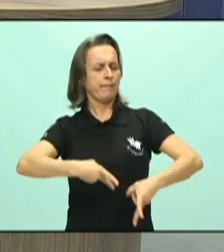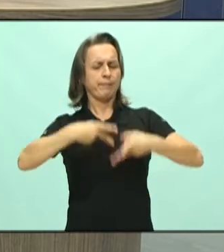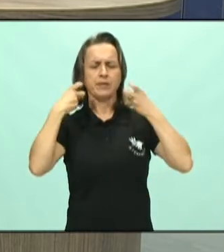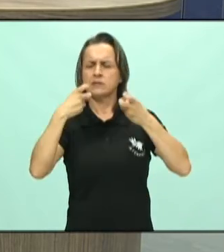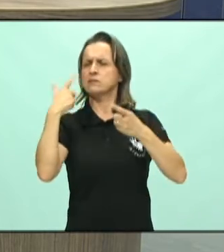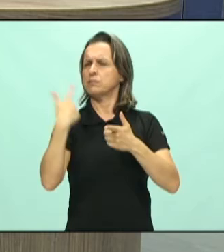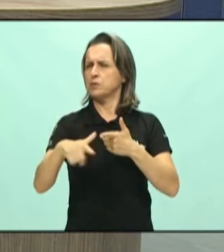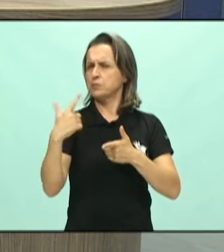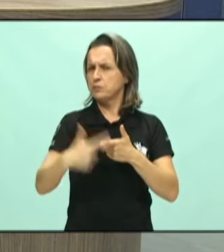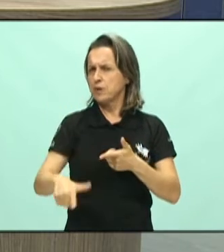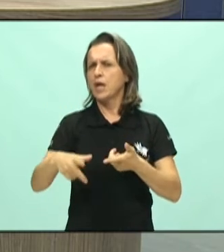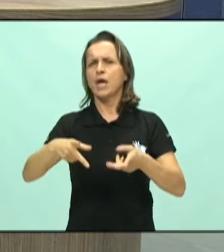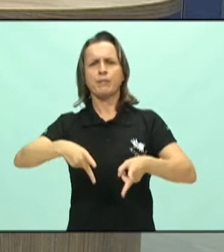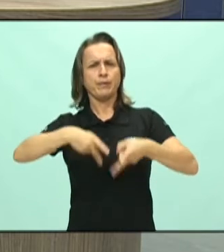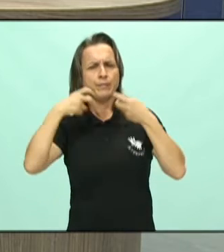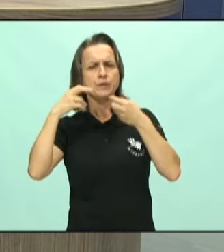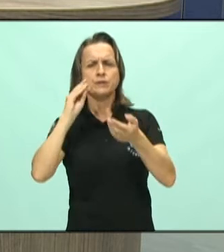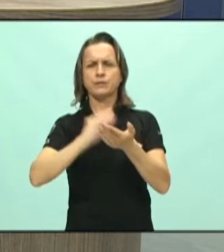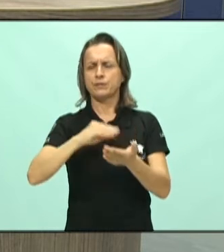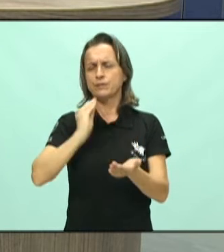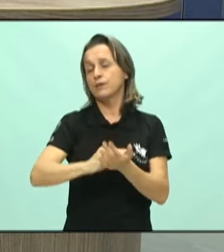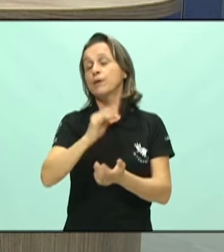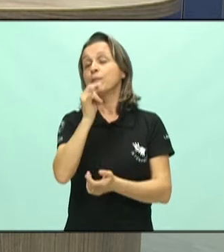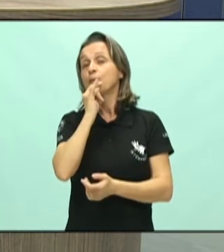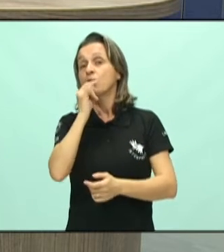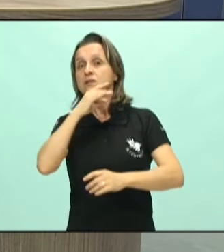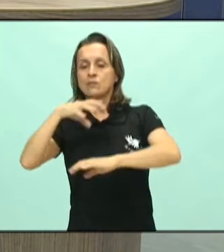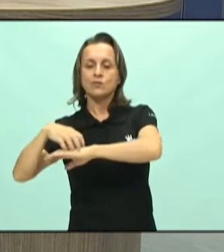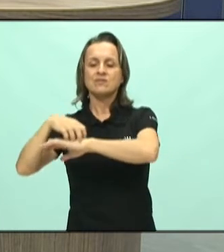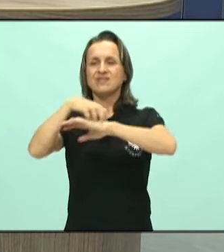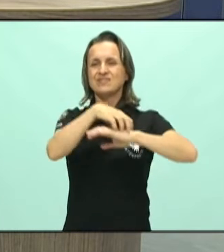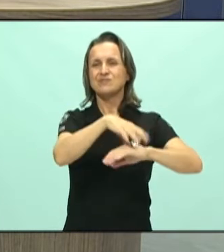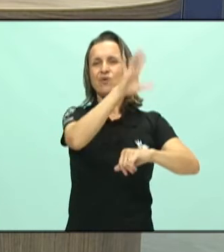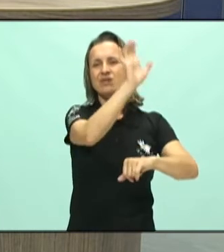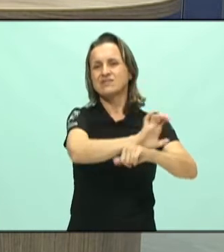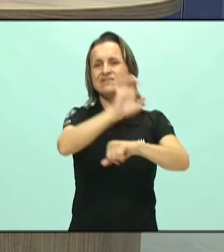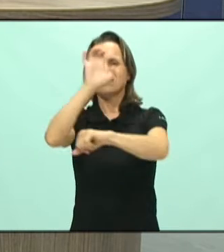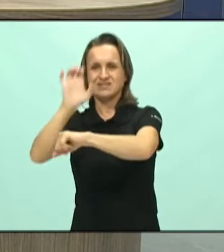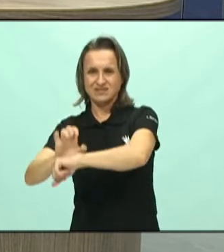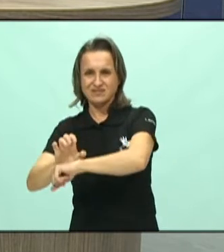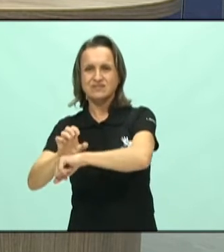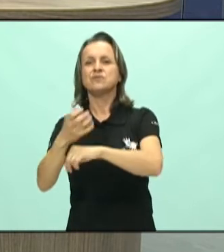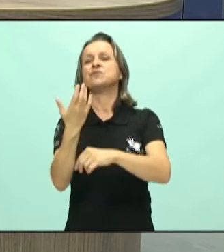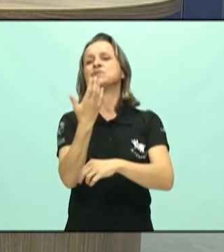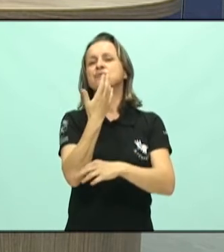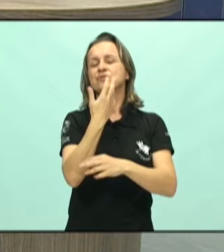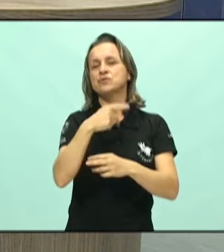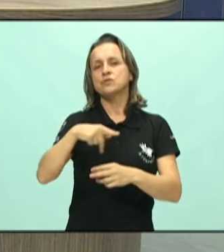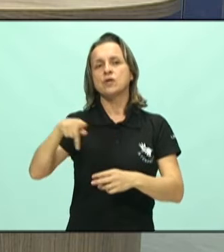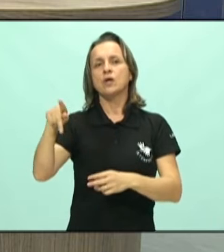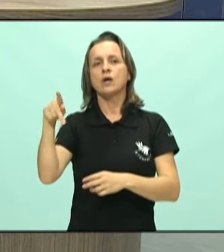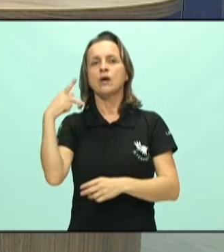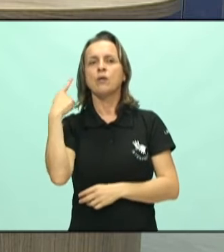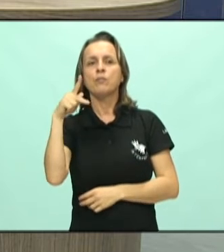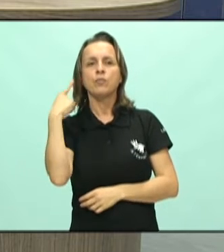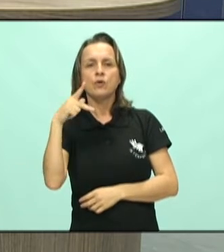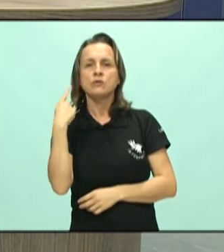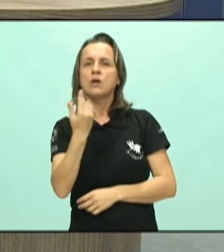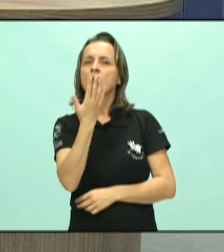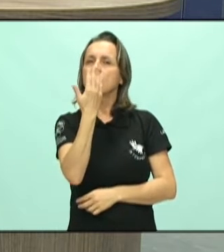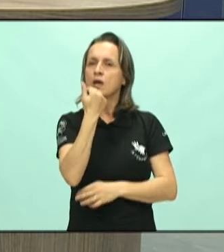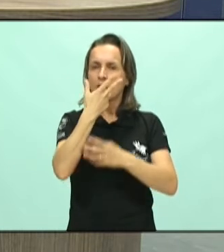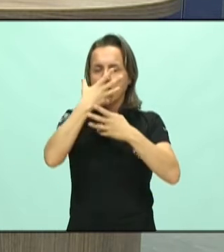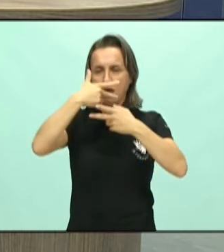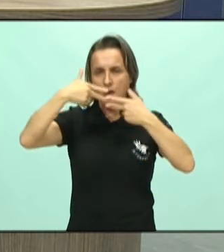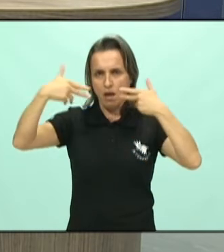exemplo, na questão do transporte interestadual de proteína animal. Santa Catarina não é autossuficiente